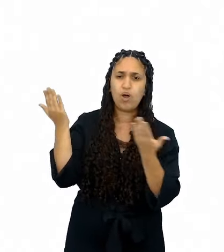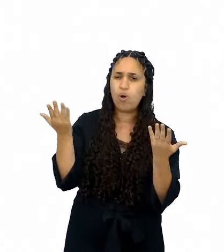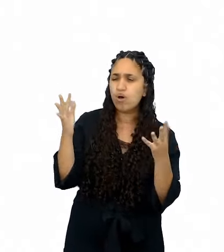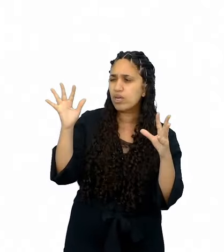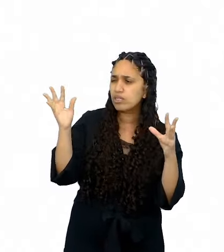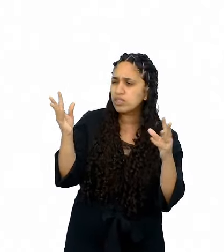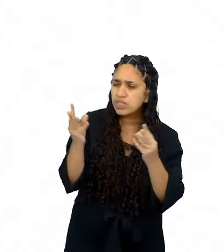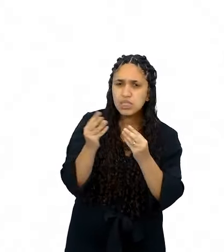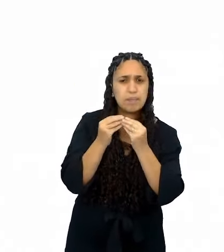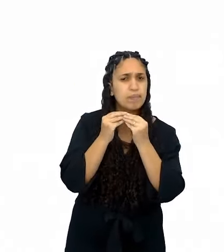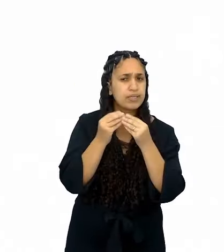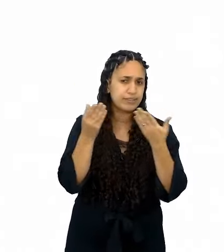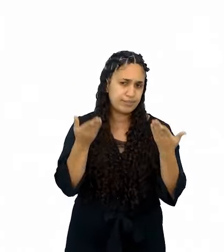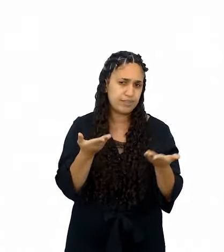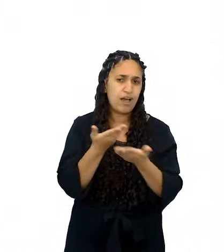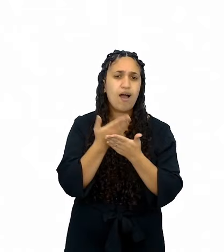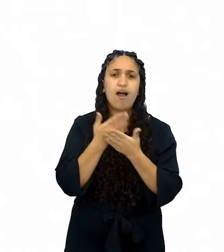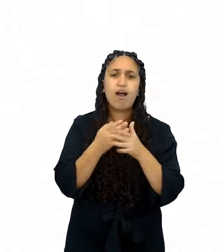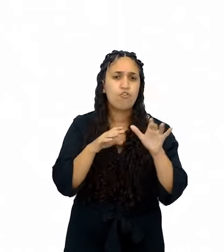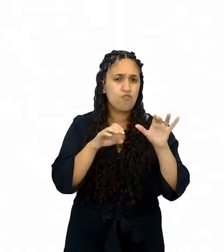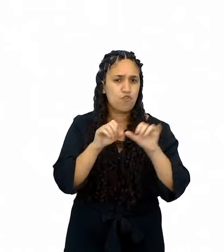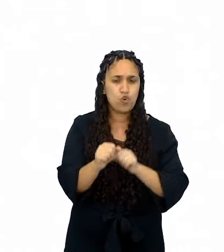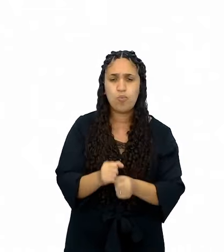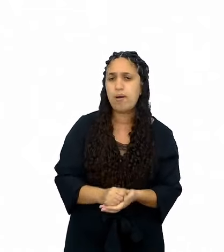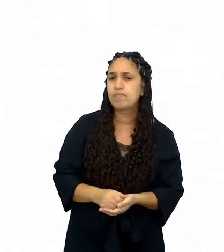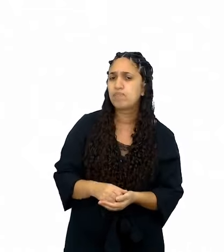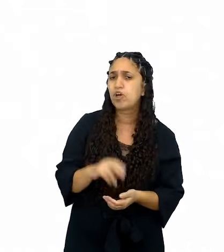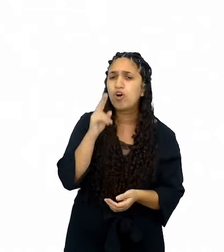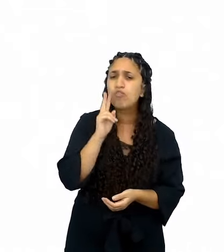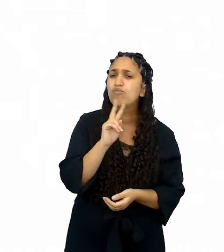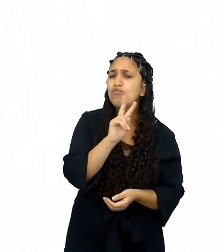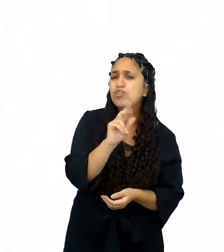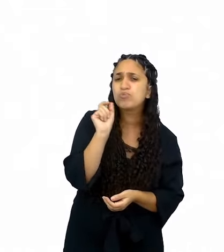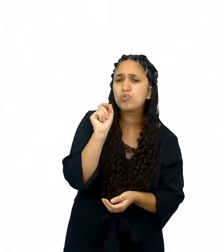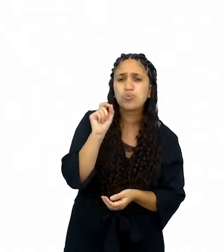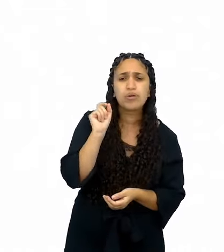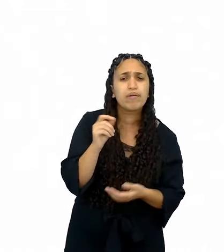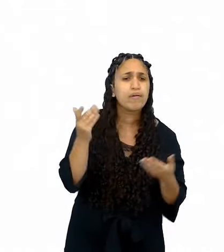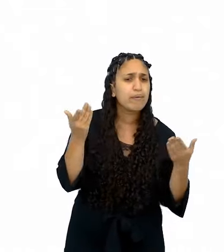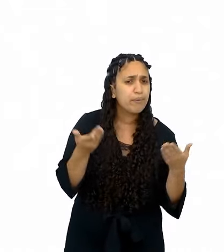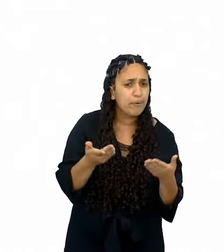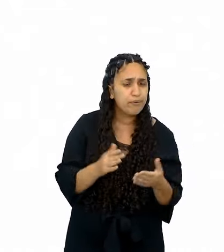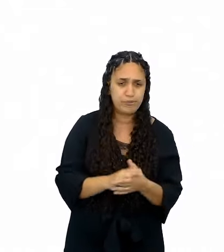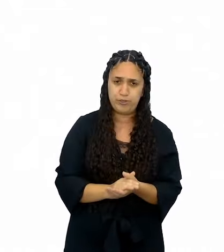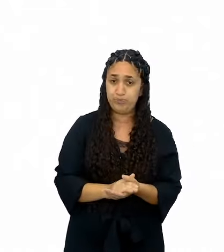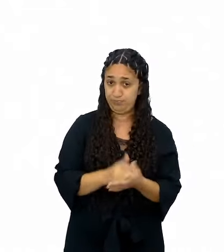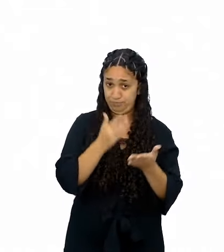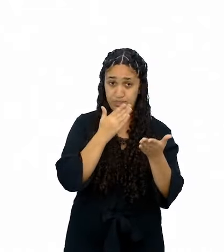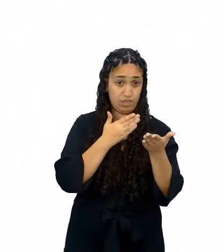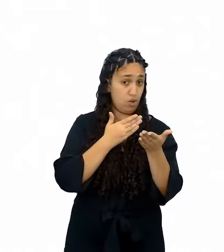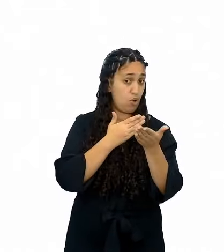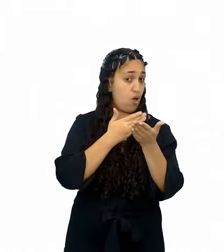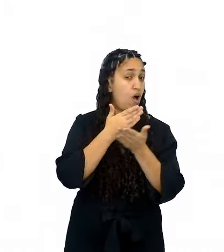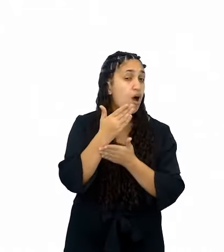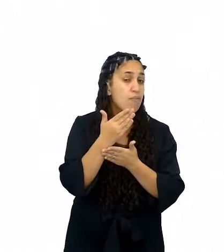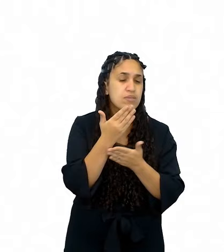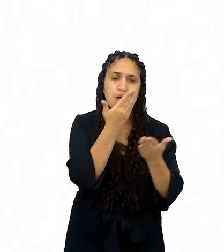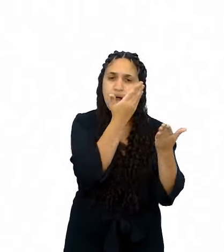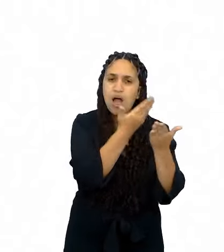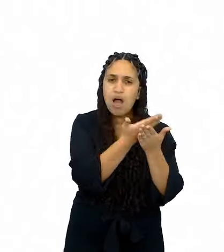Para começar, analisamos duas aulas da sequência didática 8, a fim de discutir